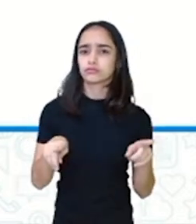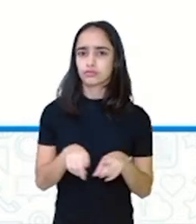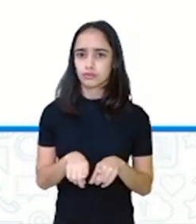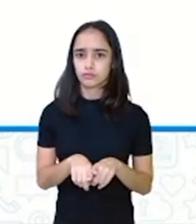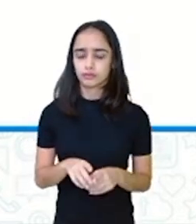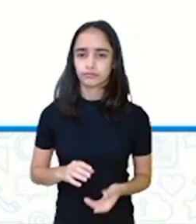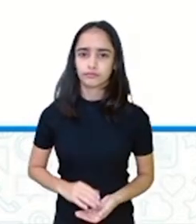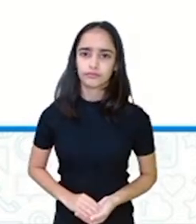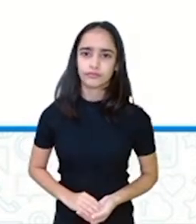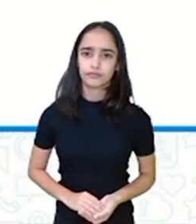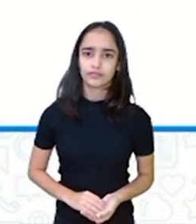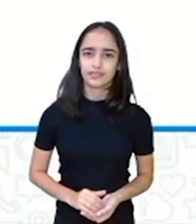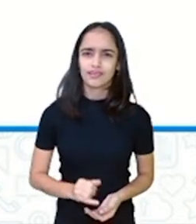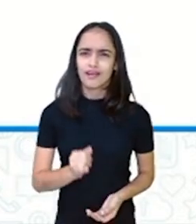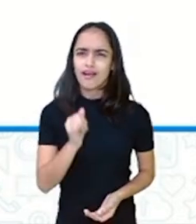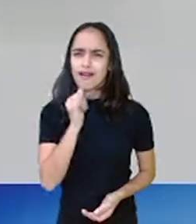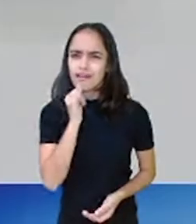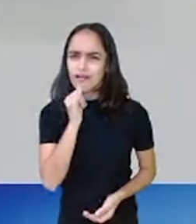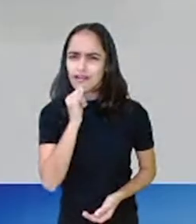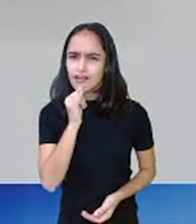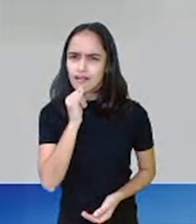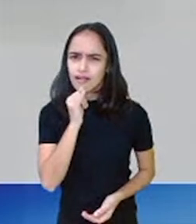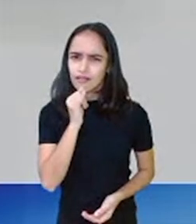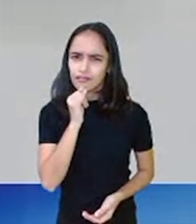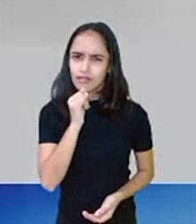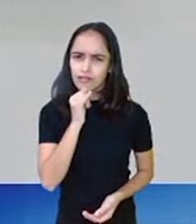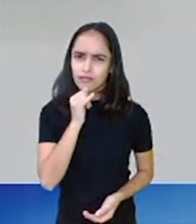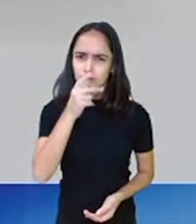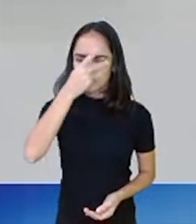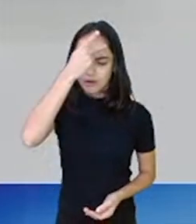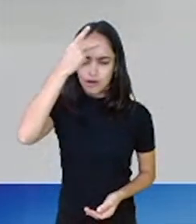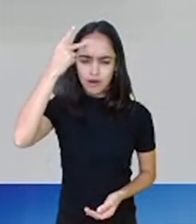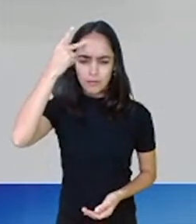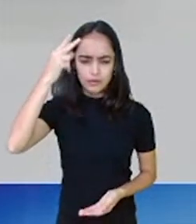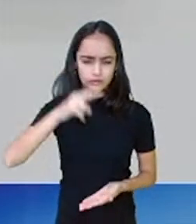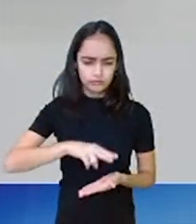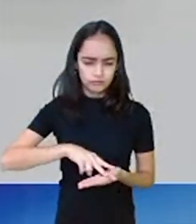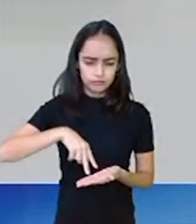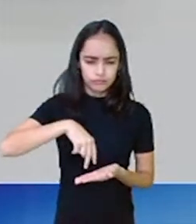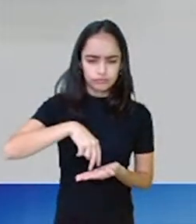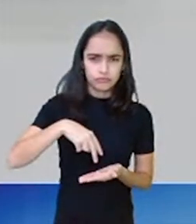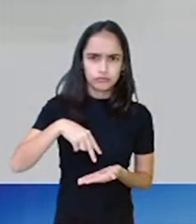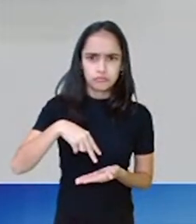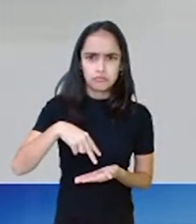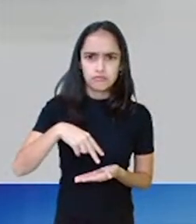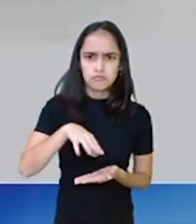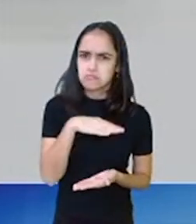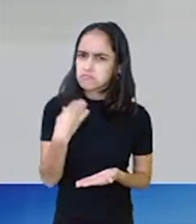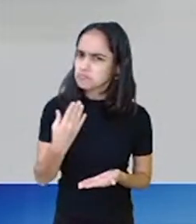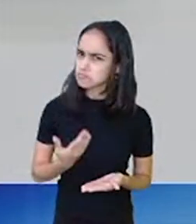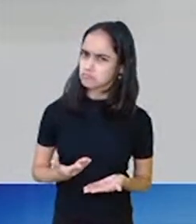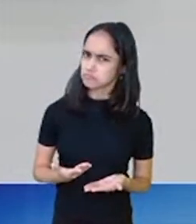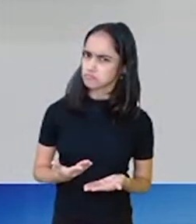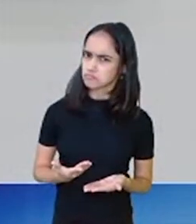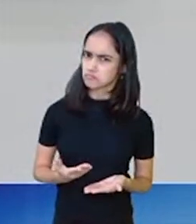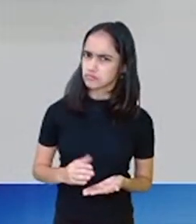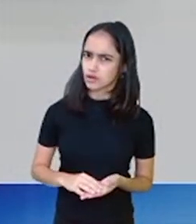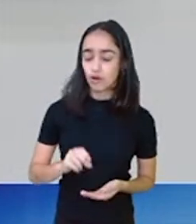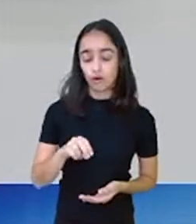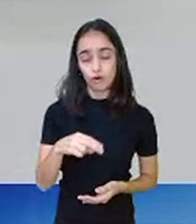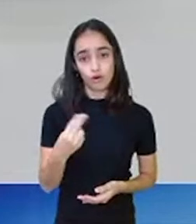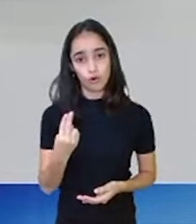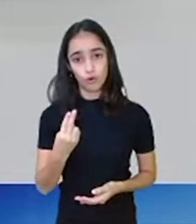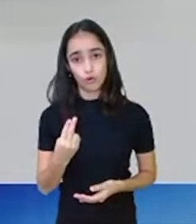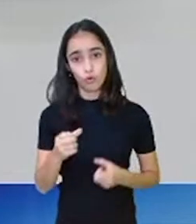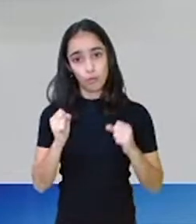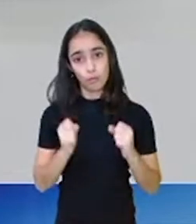um ser catavérico. Pronto. Ele já afirmou aí, ou poderia dizer que não era um ser catavérico,